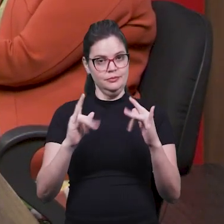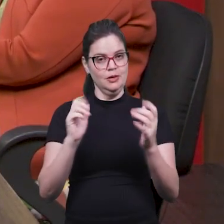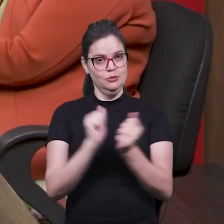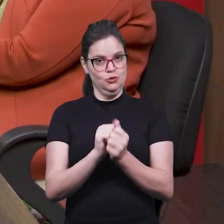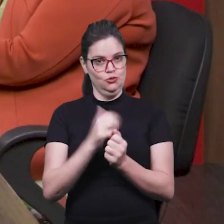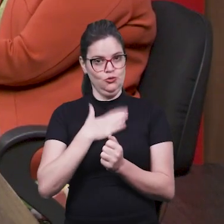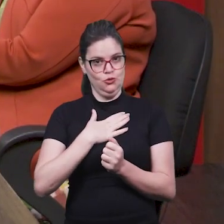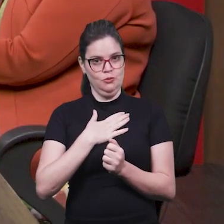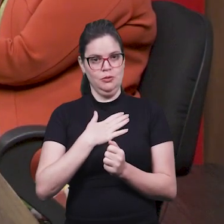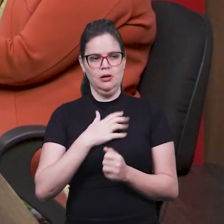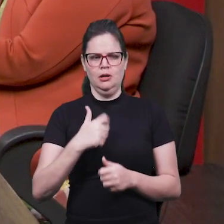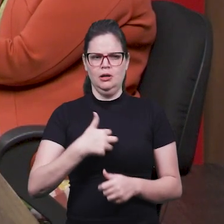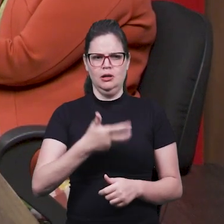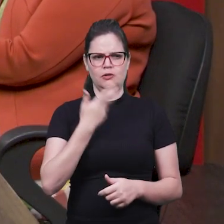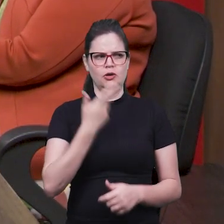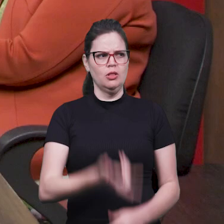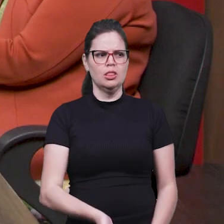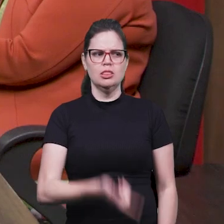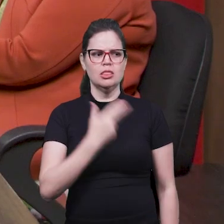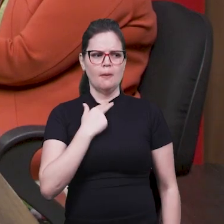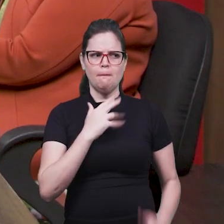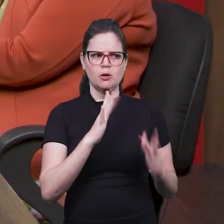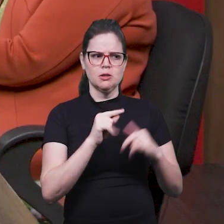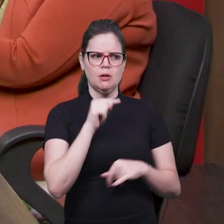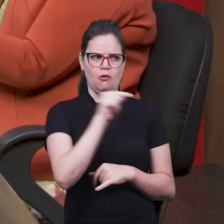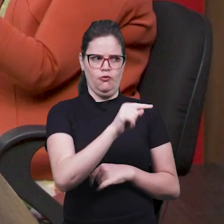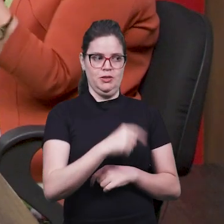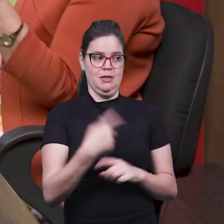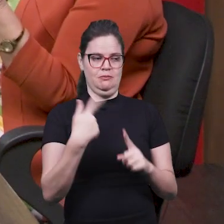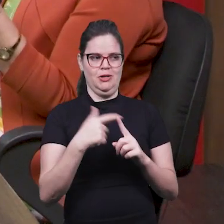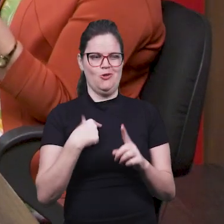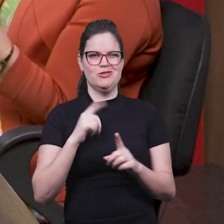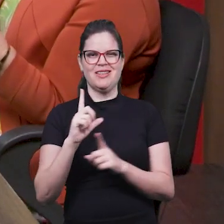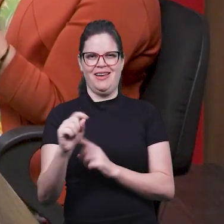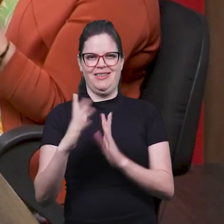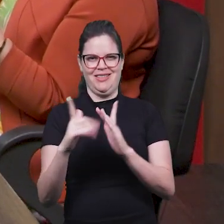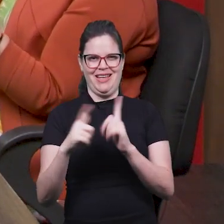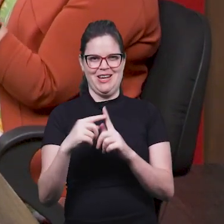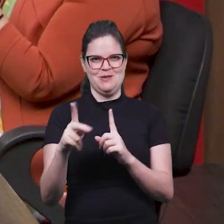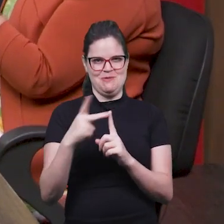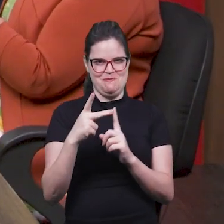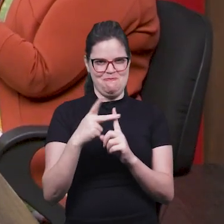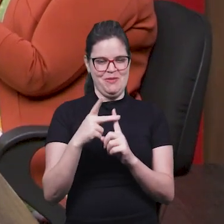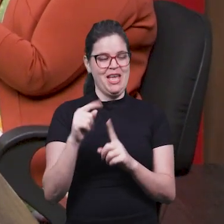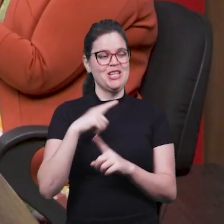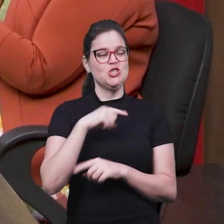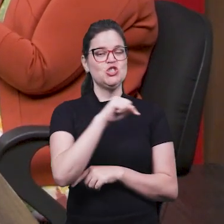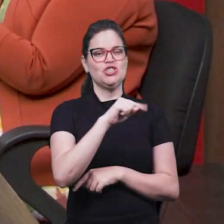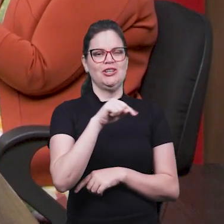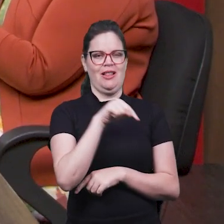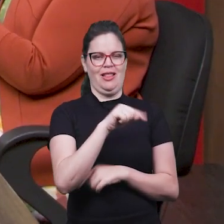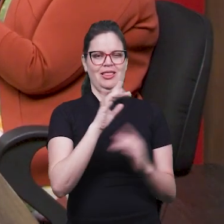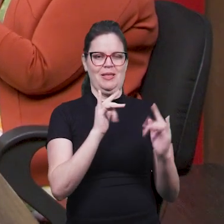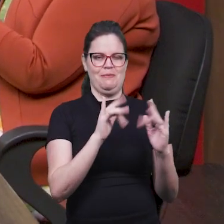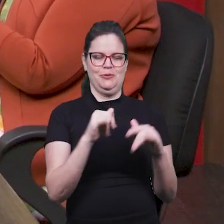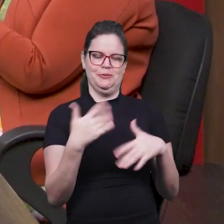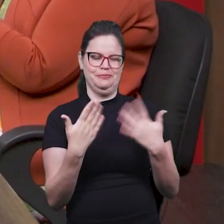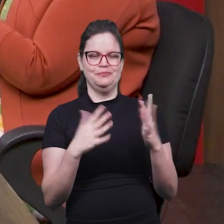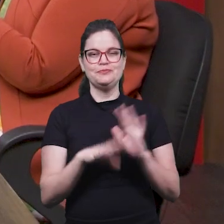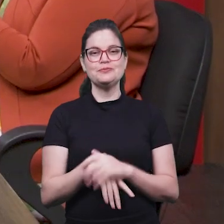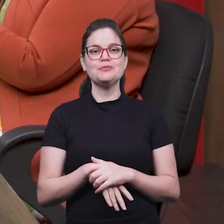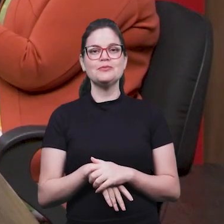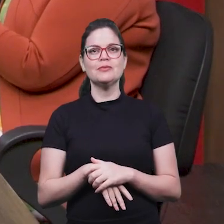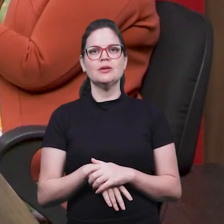namorar comigo. Eu tinha 19. Eu falei com ele que eu não podia, porque eu tinha saído da igreja presbiteriana com um namorico, né? A gente não tem